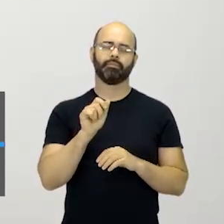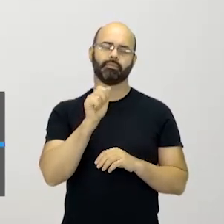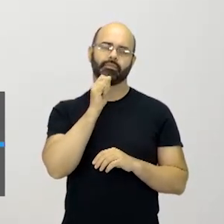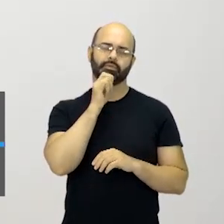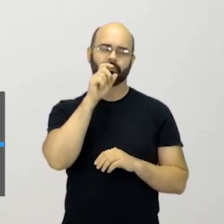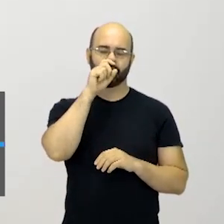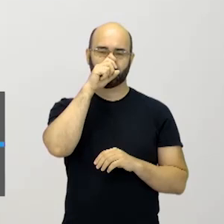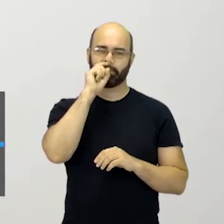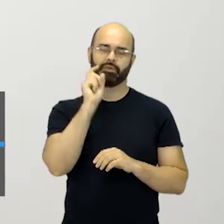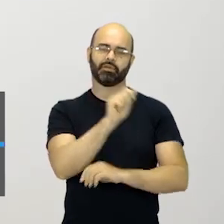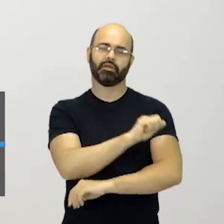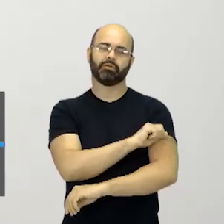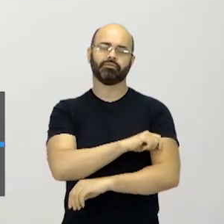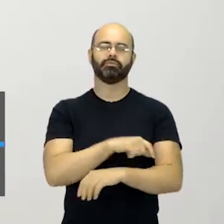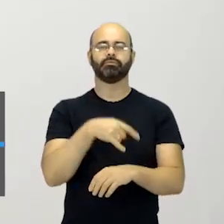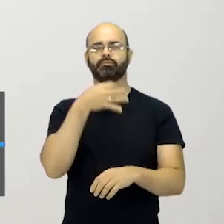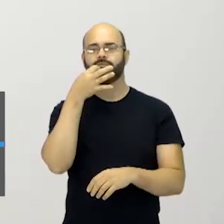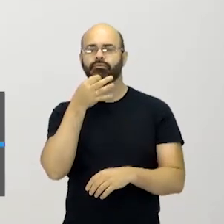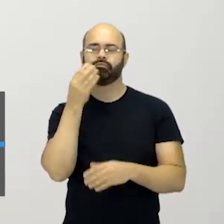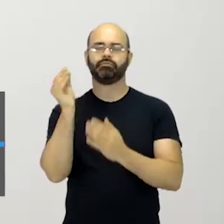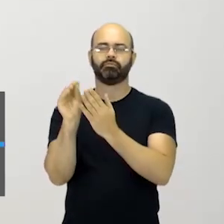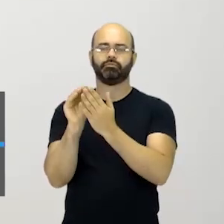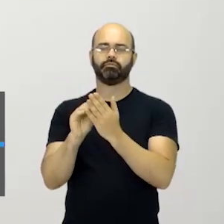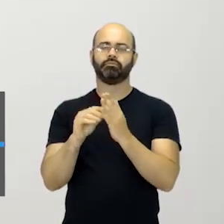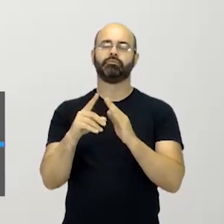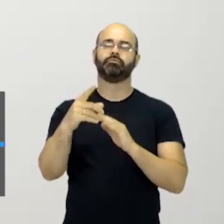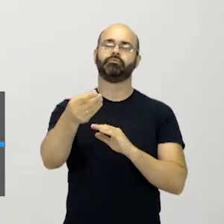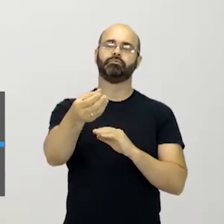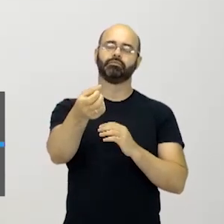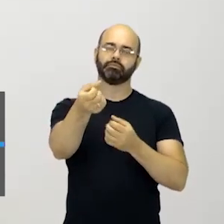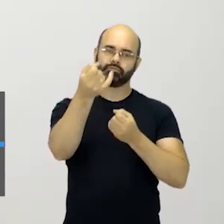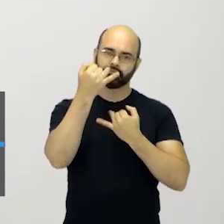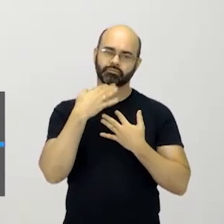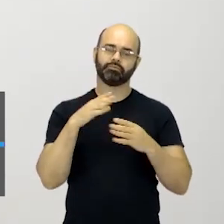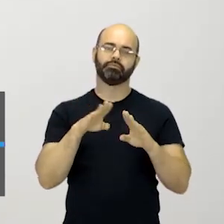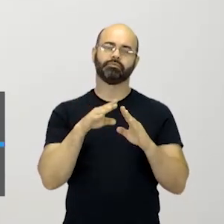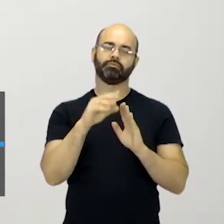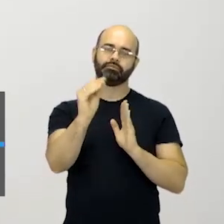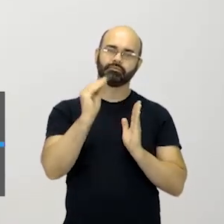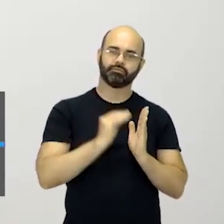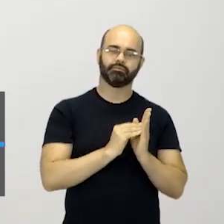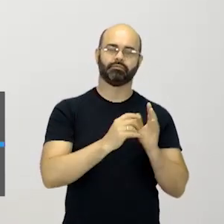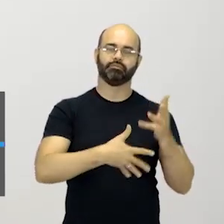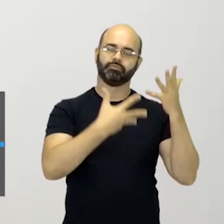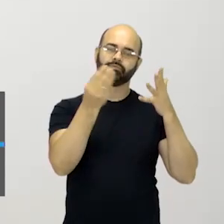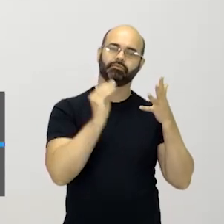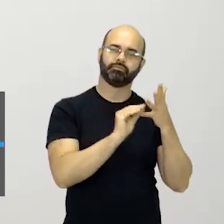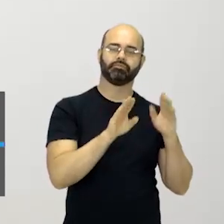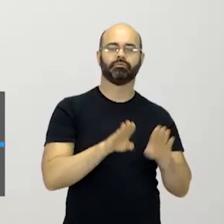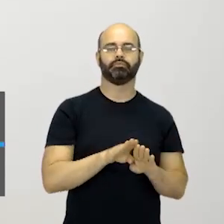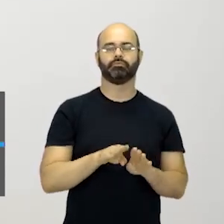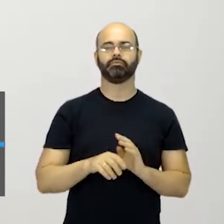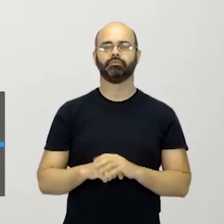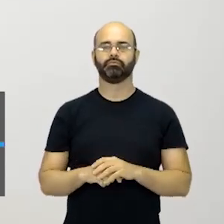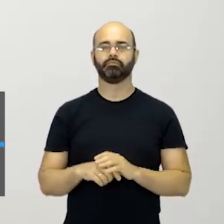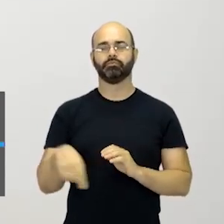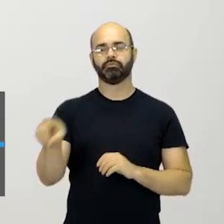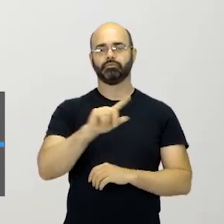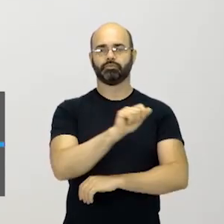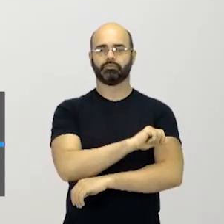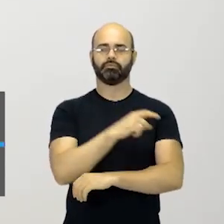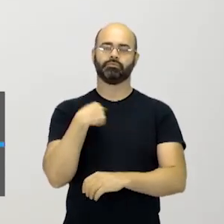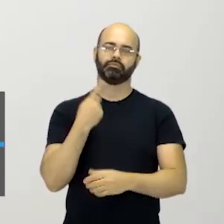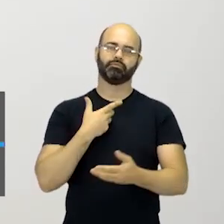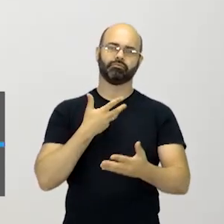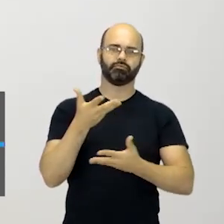com o professor Lindenberg também iremos fazer essa troca porque é muito importante. Então vamos lá, para aí os alunos e nós interagirmos no primeiro